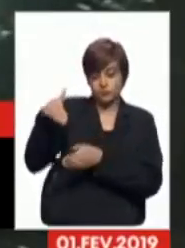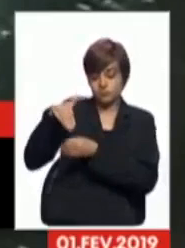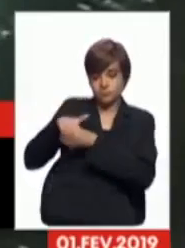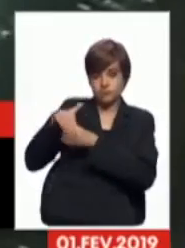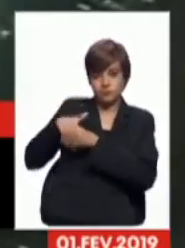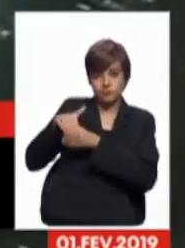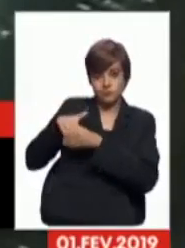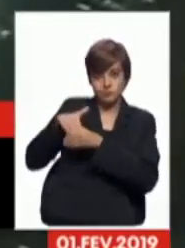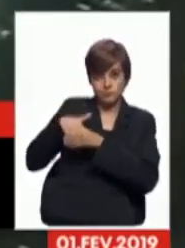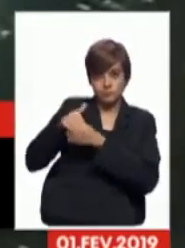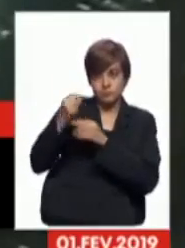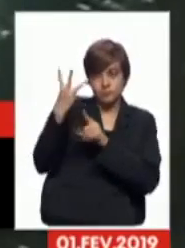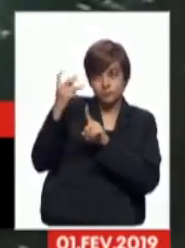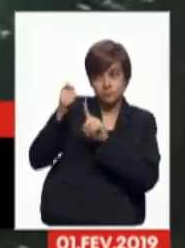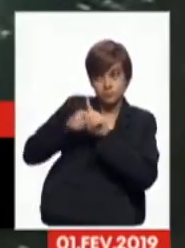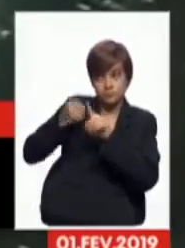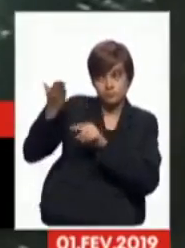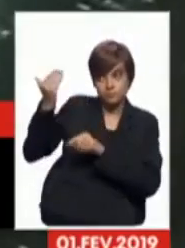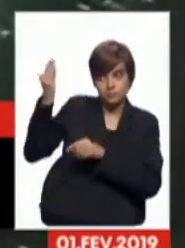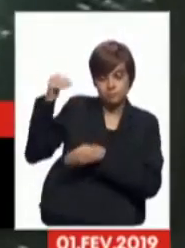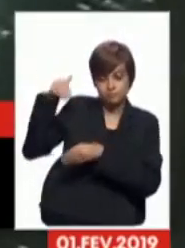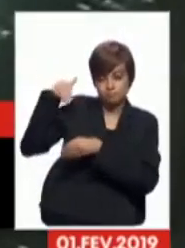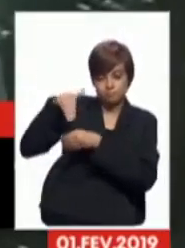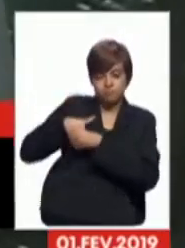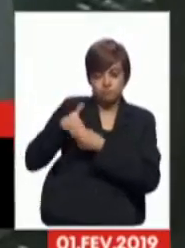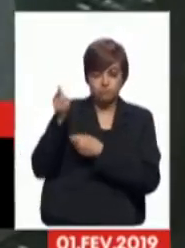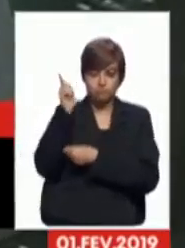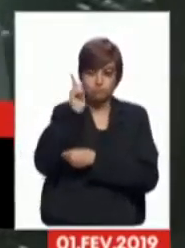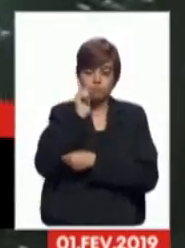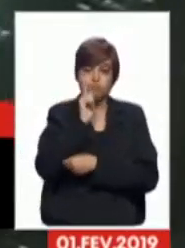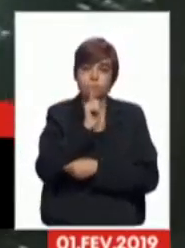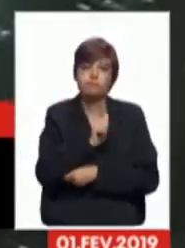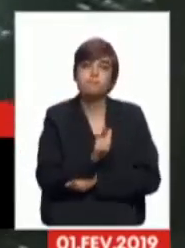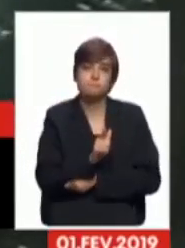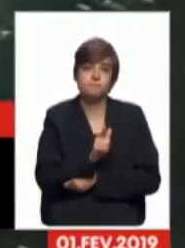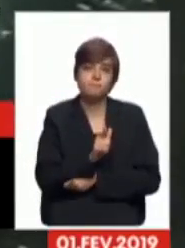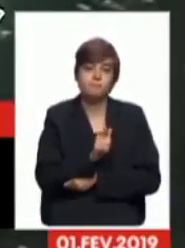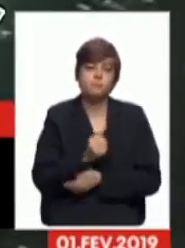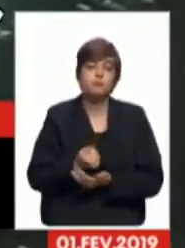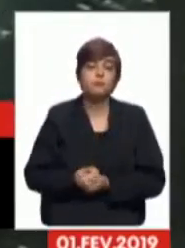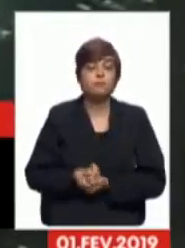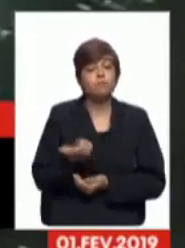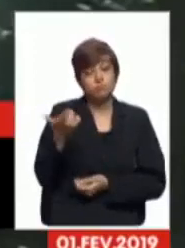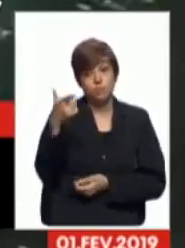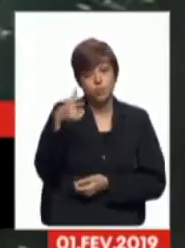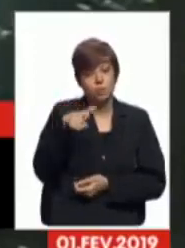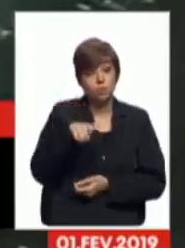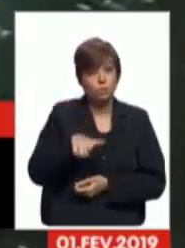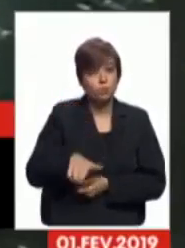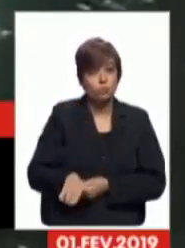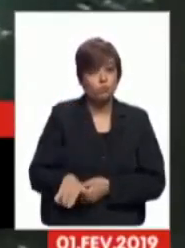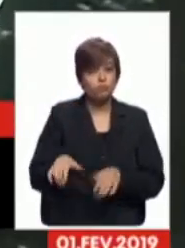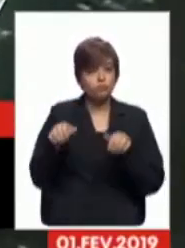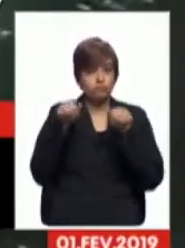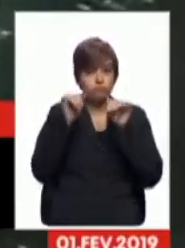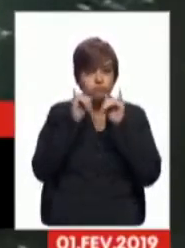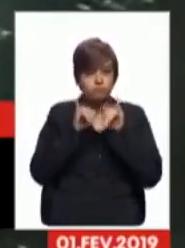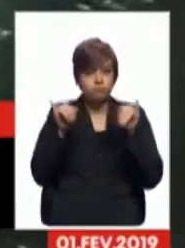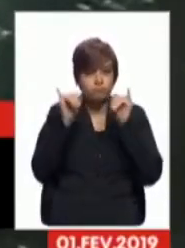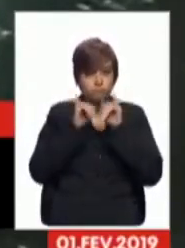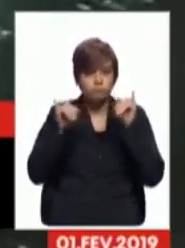há 3 meses. E quero aqui novamente reafirmar